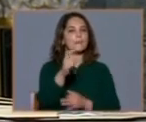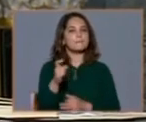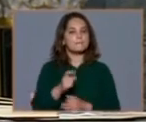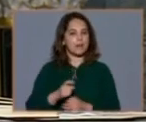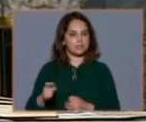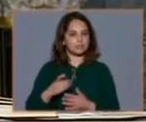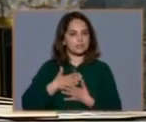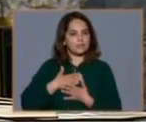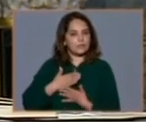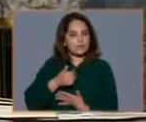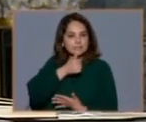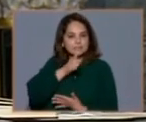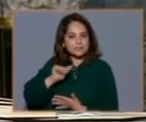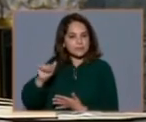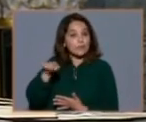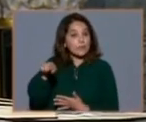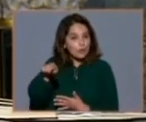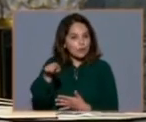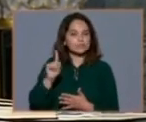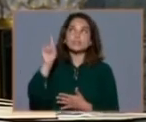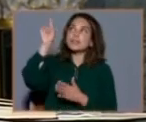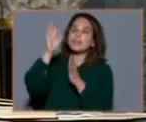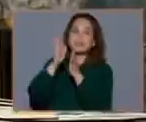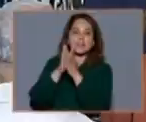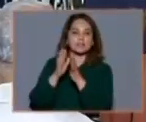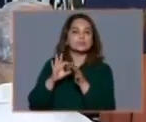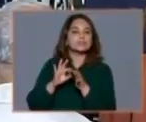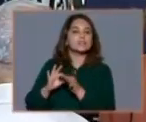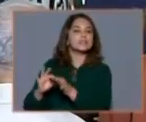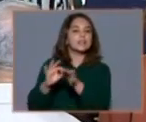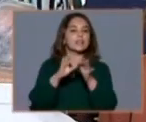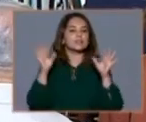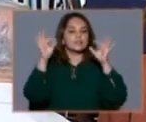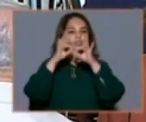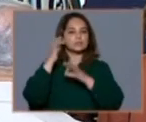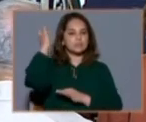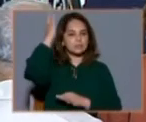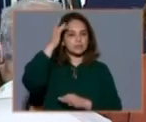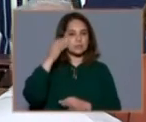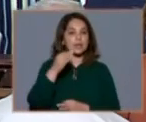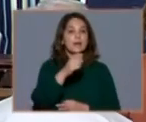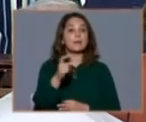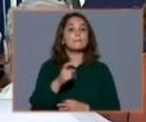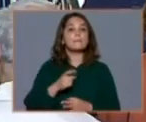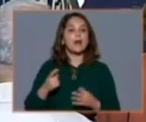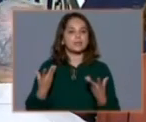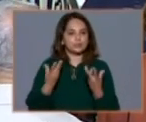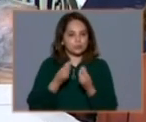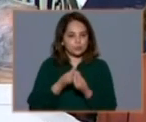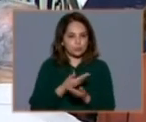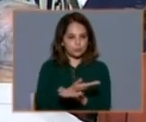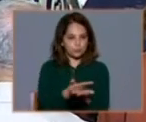sois Deus com o Pai, na unidade do Espírito Santo. A paz do Senhor esteja sempre convosco.